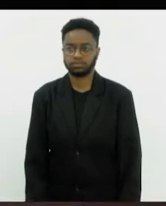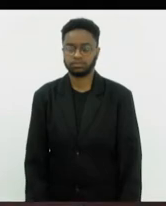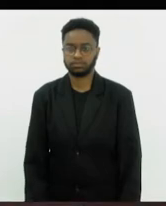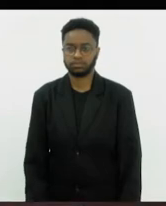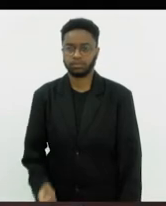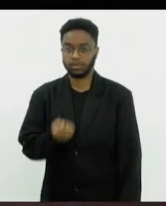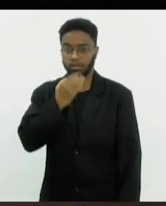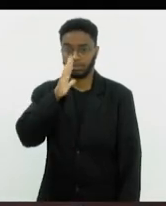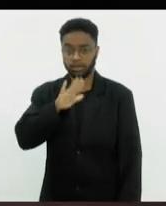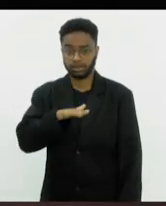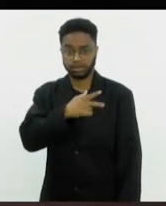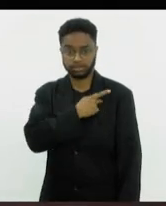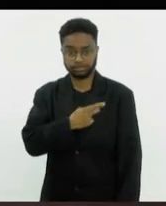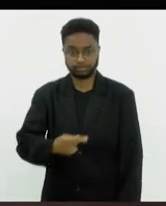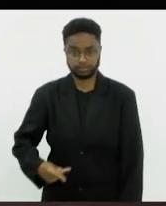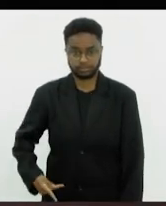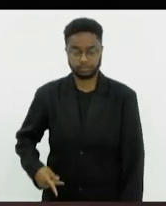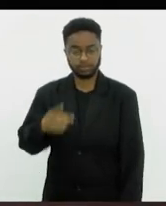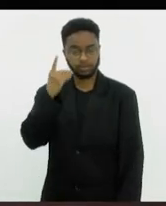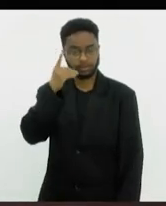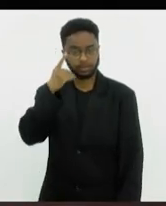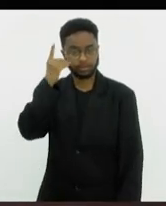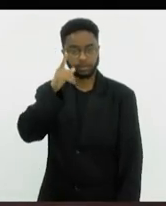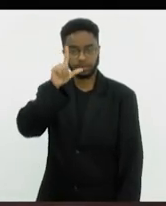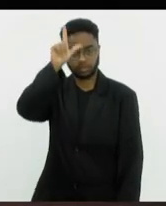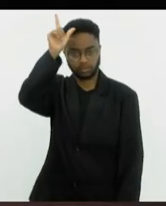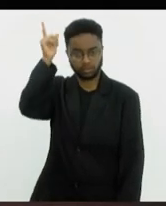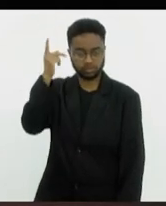Boa tarde, senhor presidente, deputado Luiz Paulo,